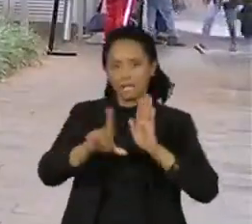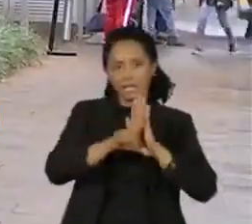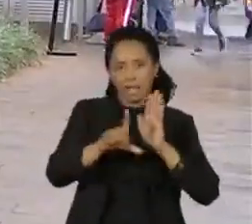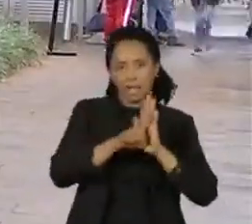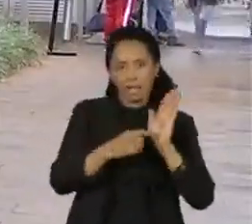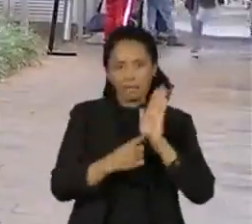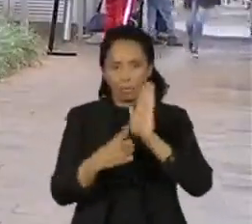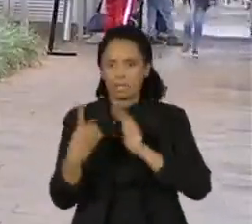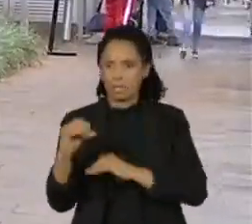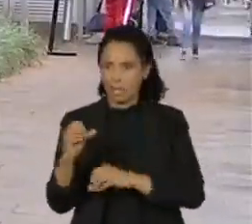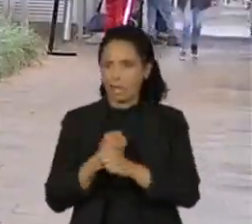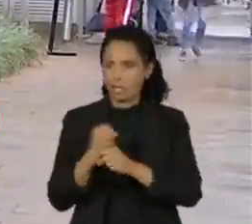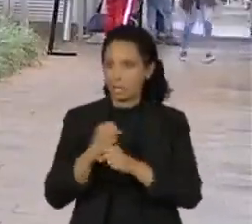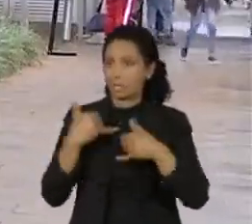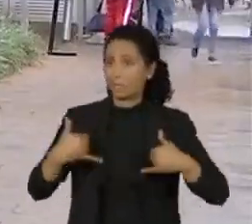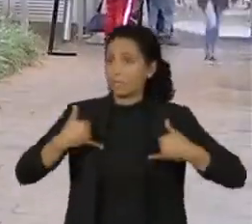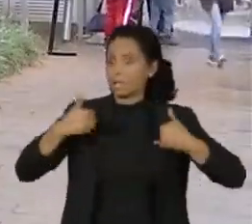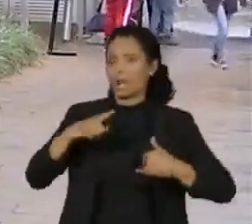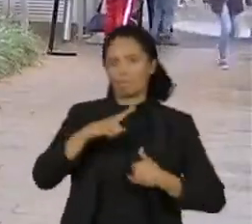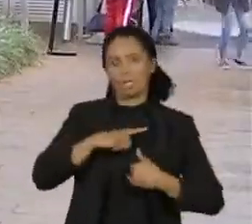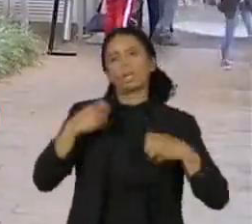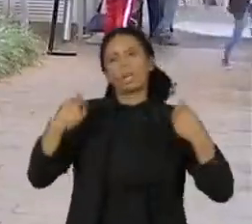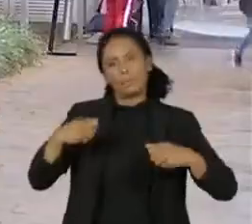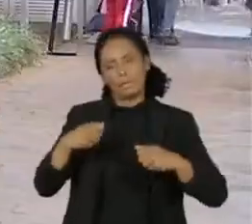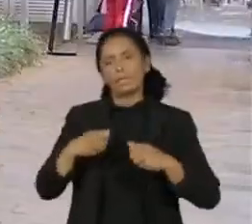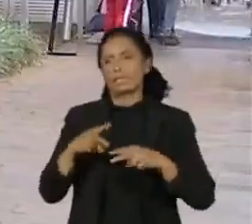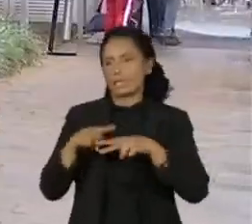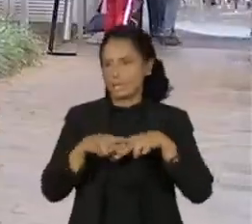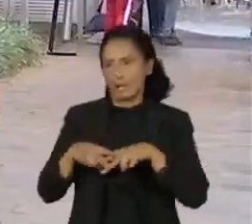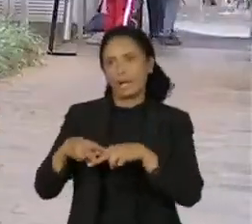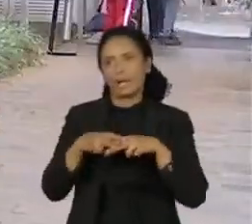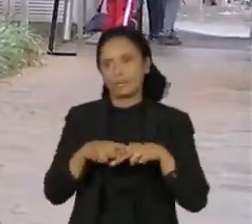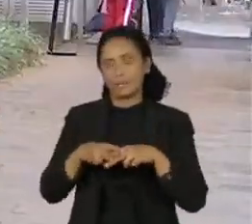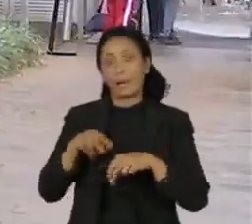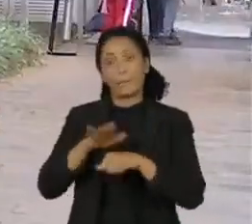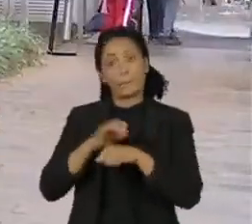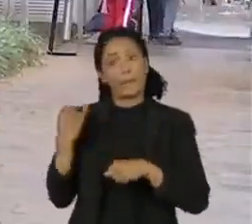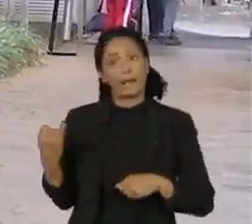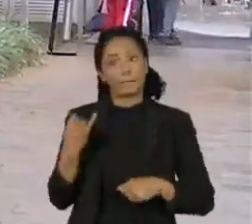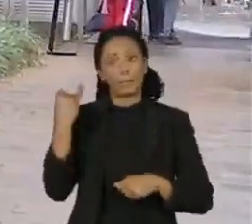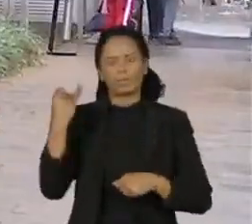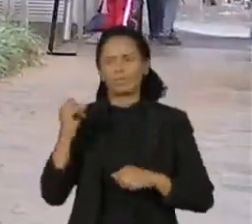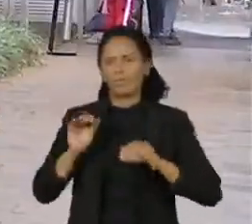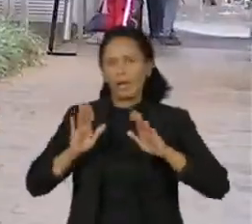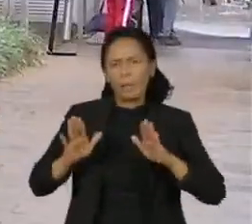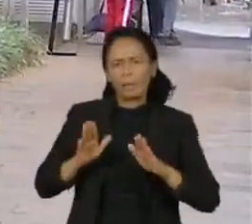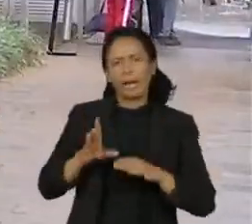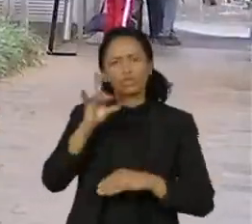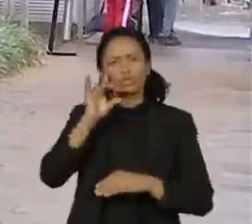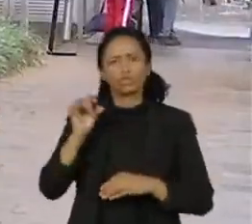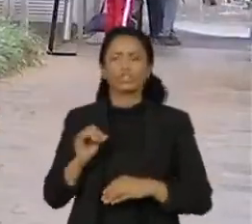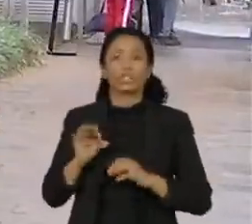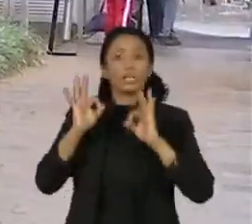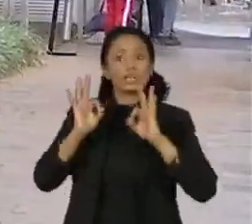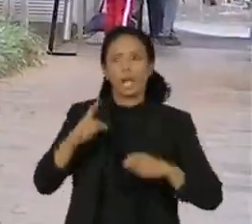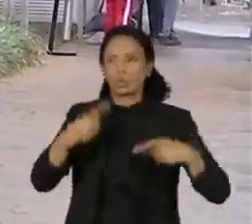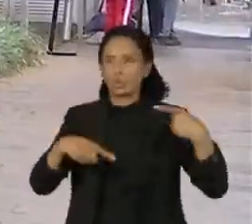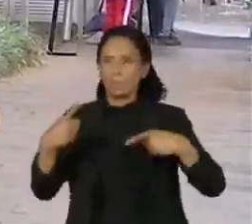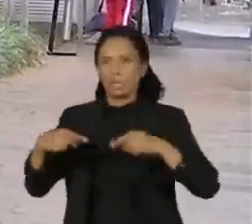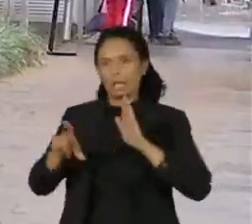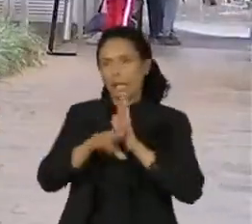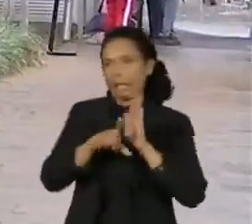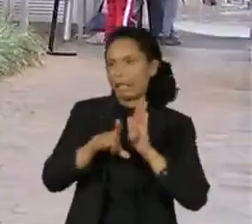algumas propostas sobre o tema no Congresso Nacional, mas ainda não há data para esse debate. Ainda hoje, também, no